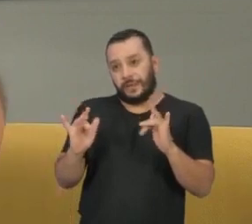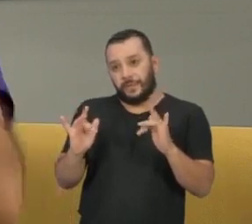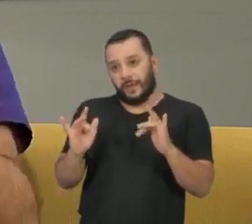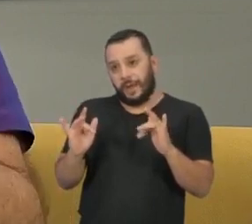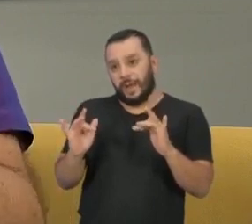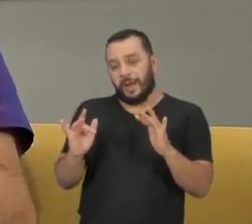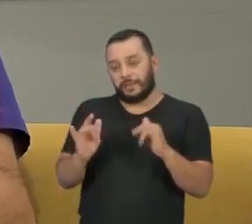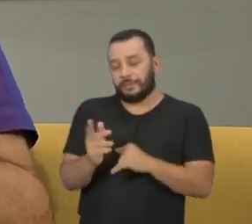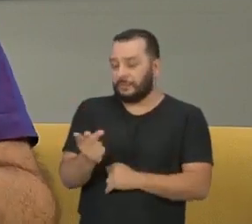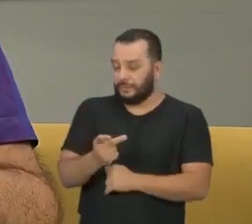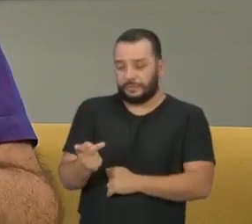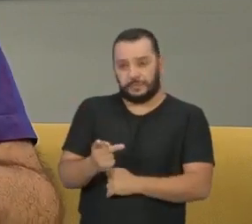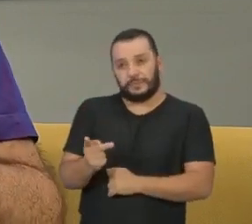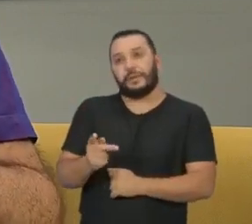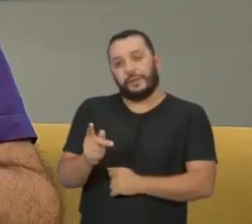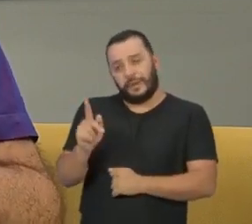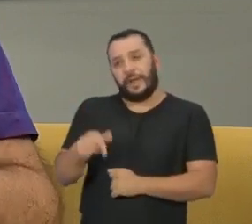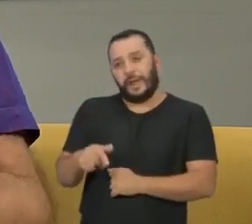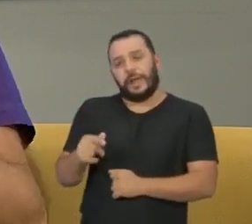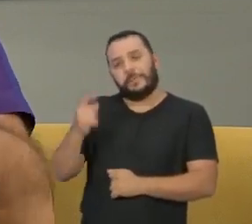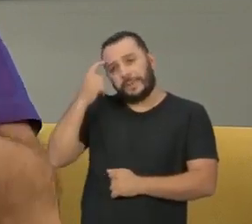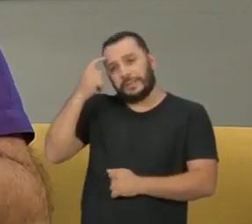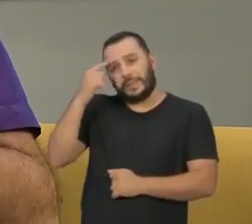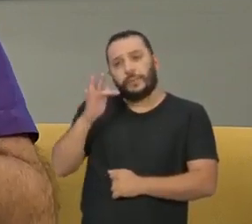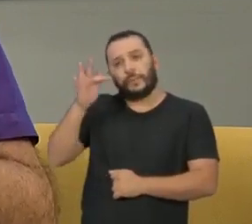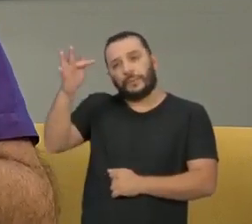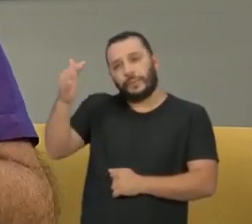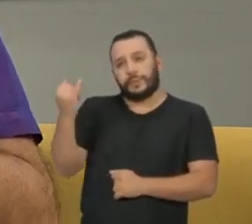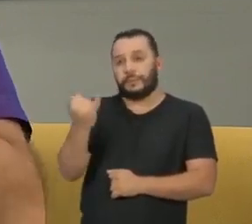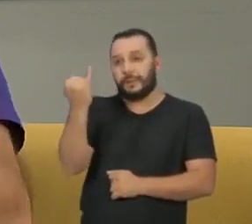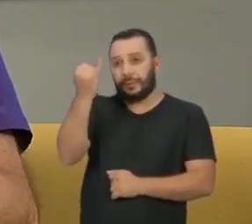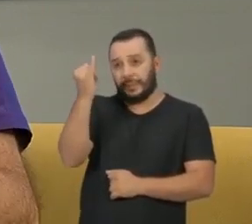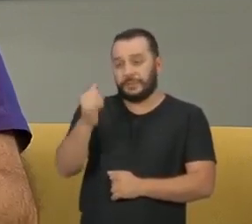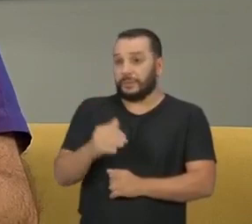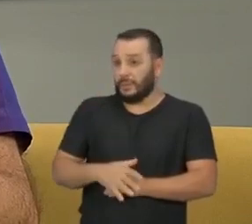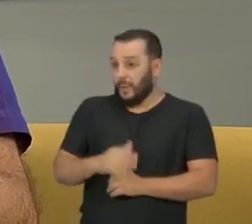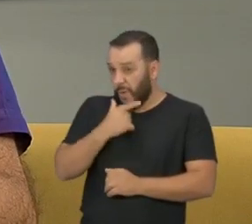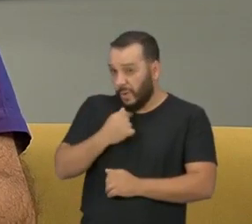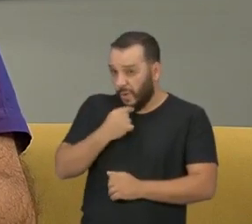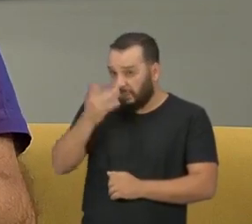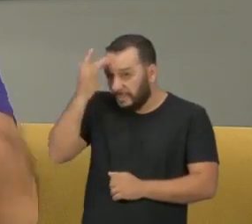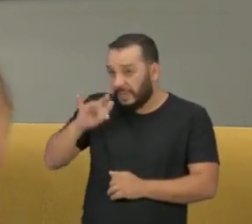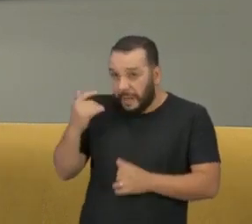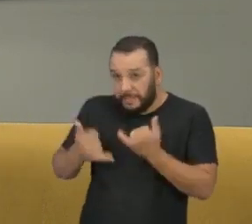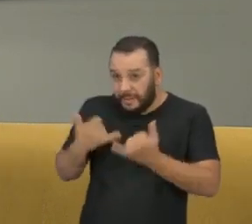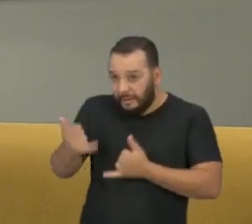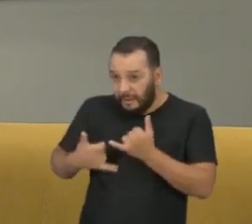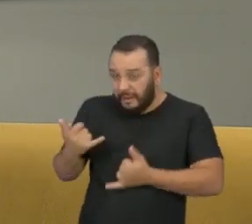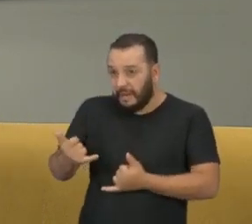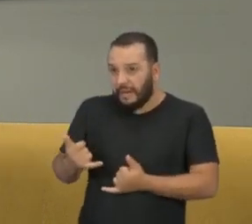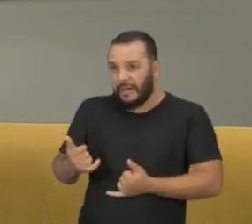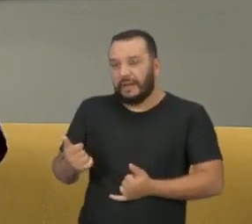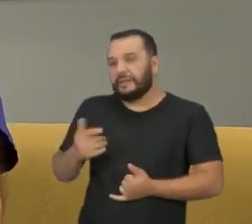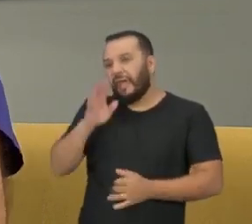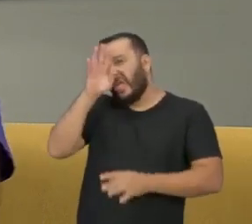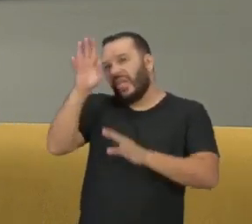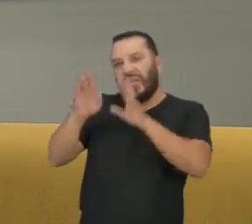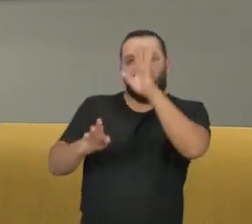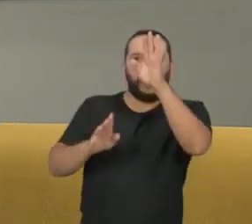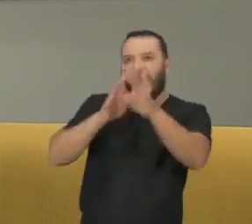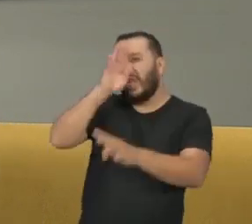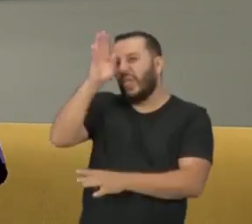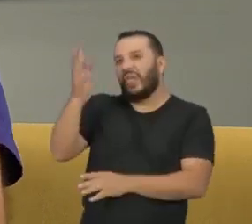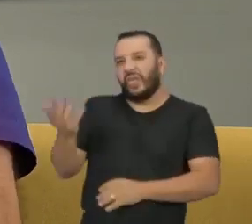um horizonte muito importante, né? Então, o que é aquele cara que não sabe fazer isso? É aquele cara que invade o outro, que ele não